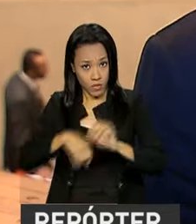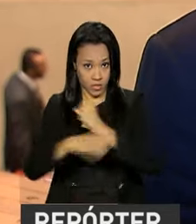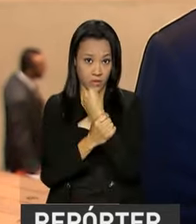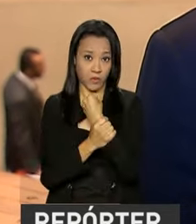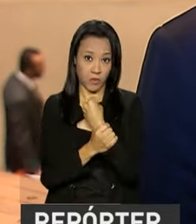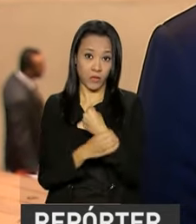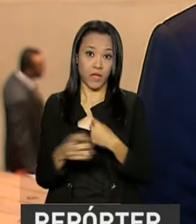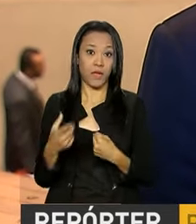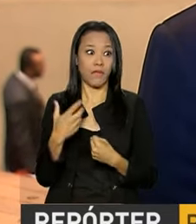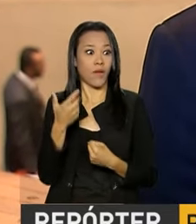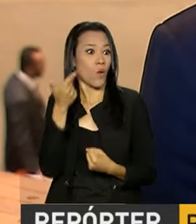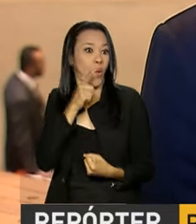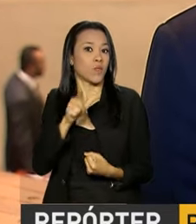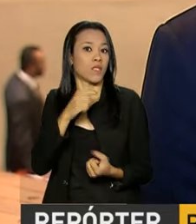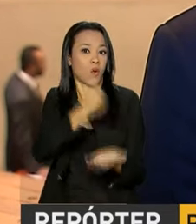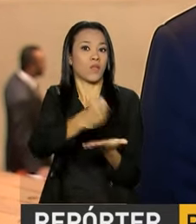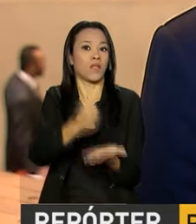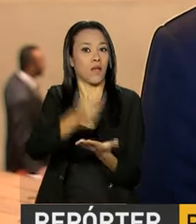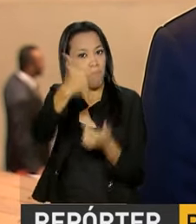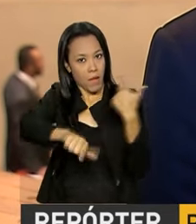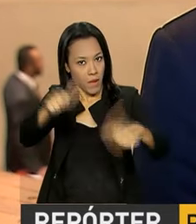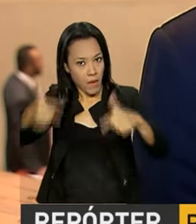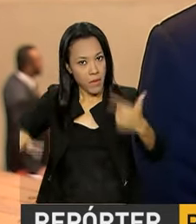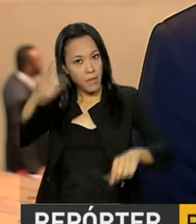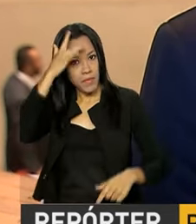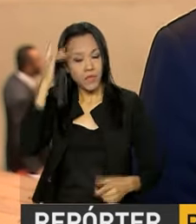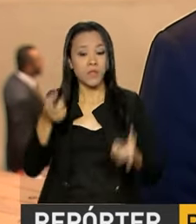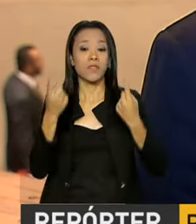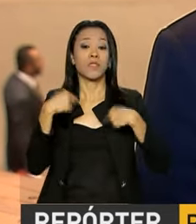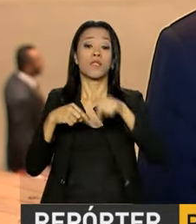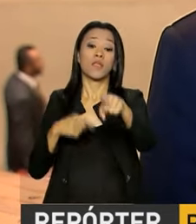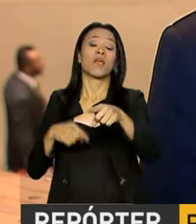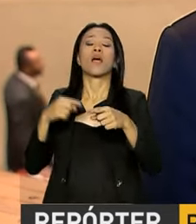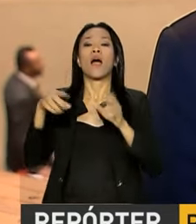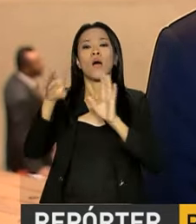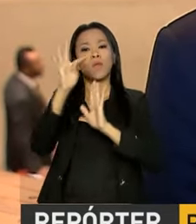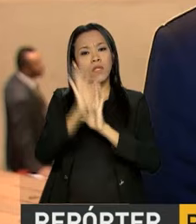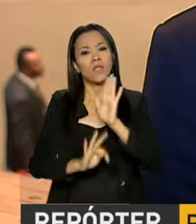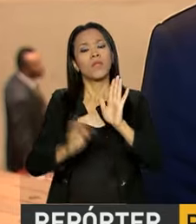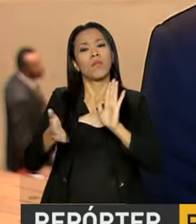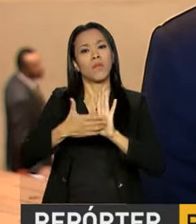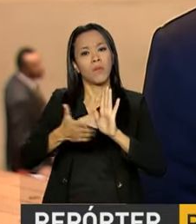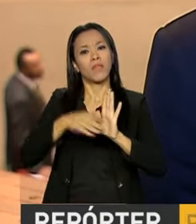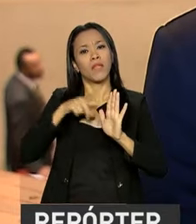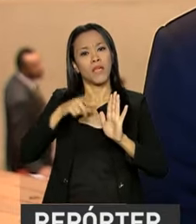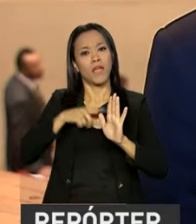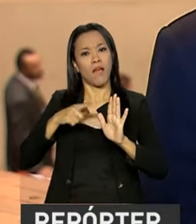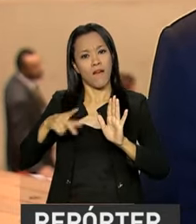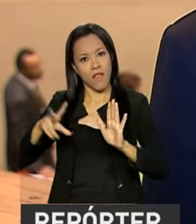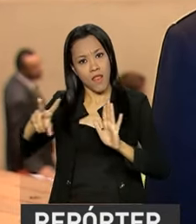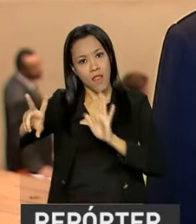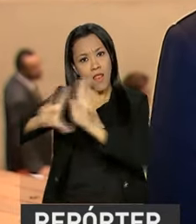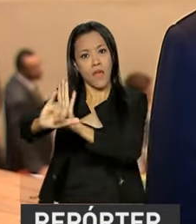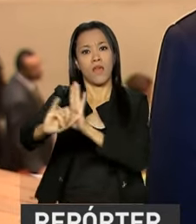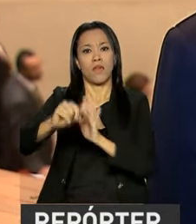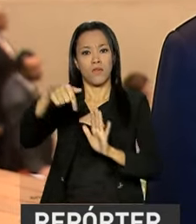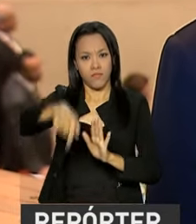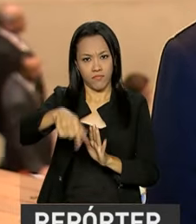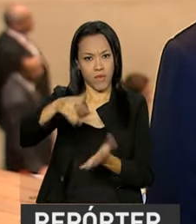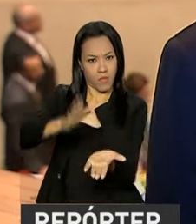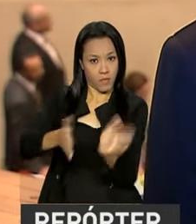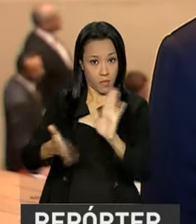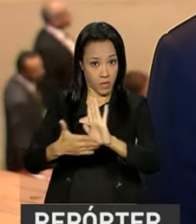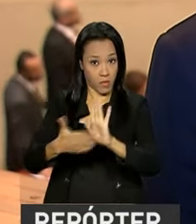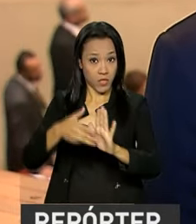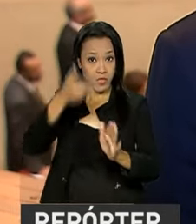que propõe a reforma trabalhista permite que acordos entre patrões e empregados tenham força de lei e não sejam derrubados na